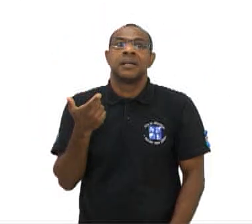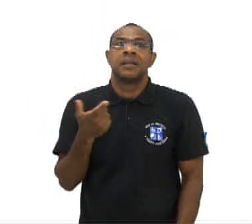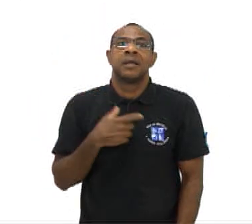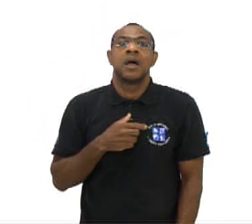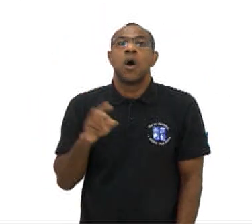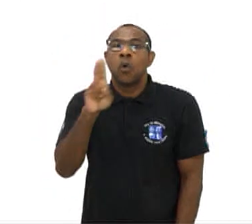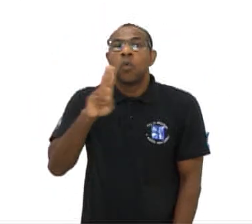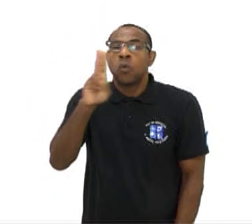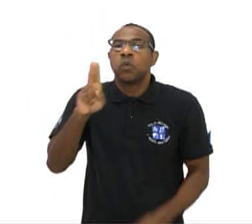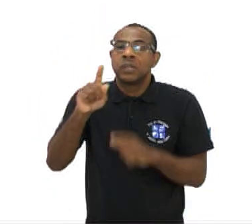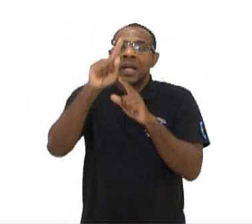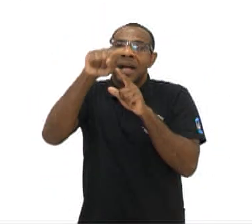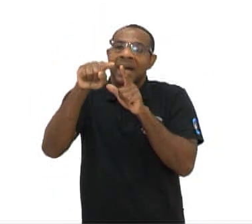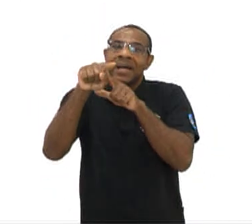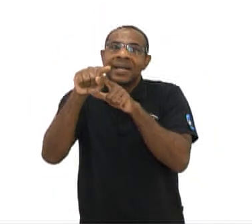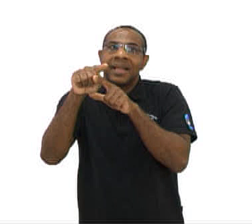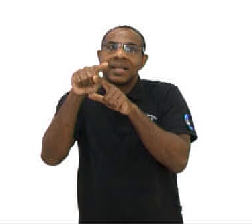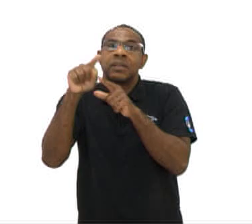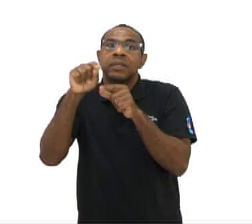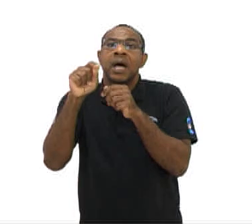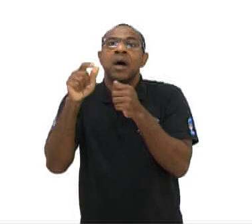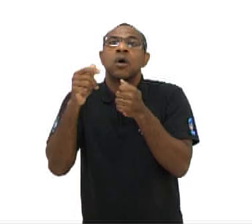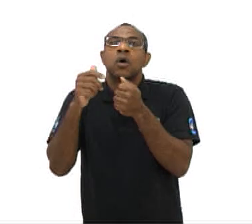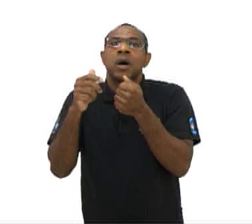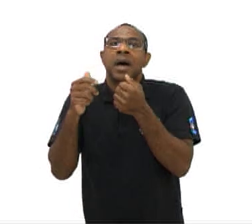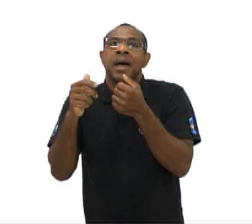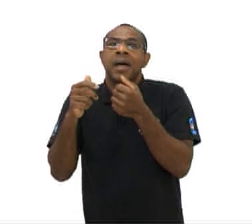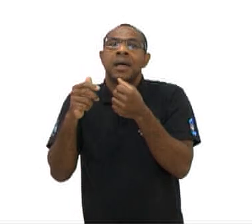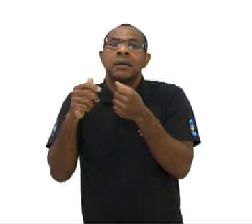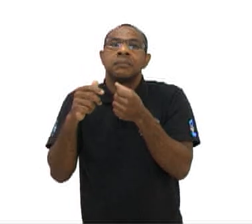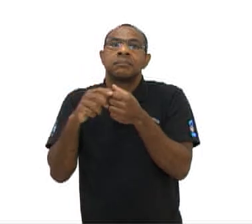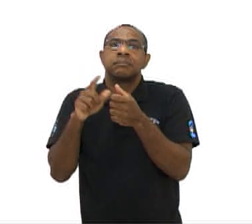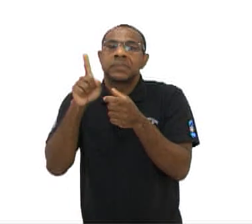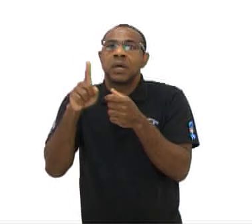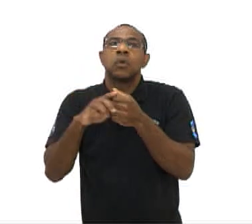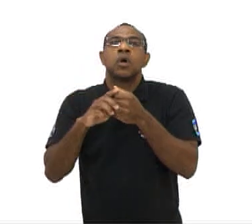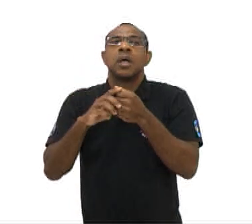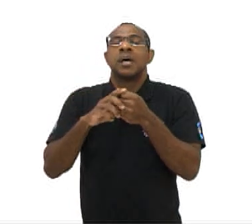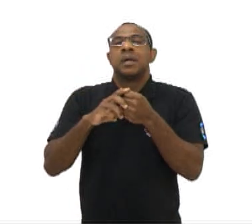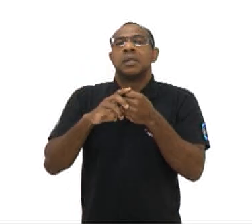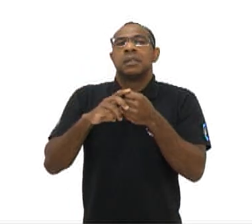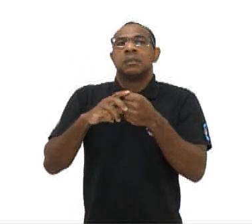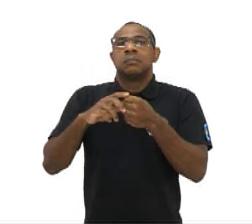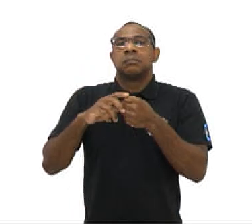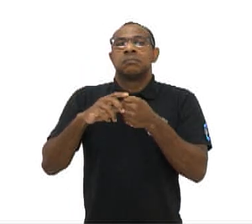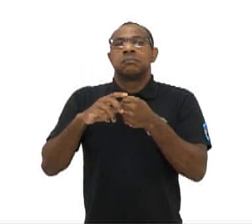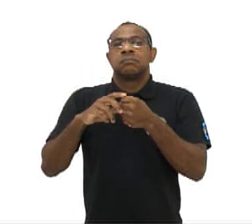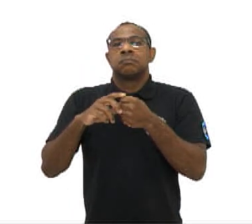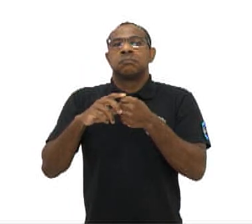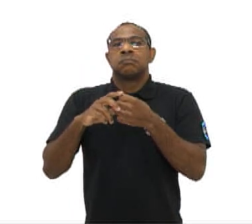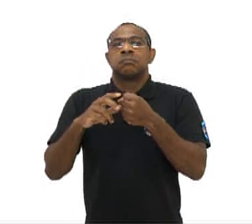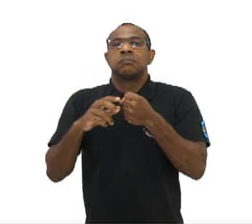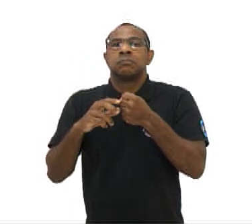o uso da crase dá ao substantivo, qual é o substantivo? Mudança. um sentido de